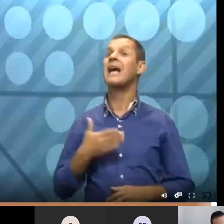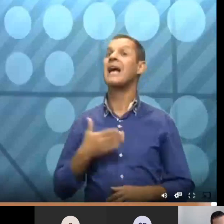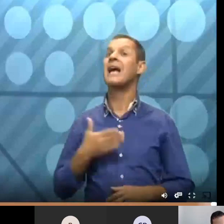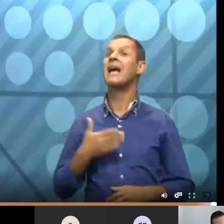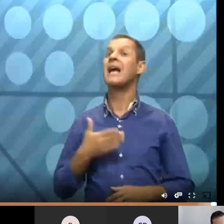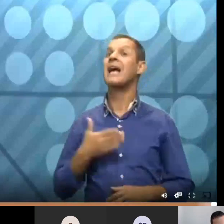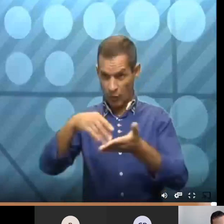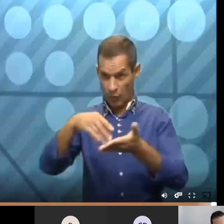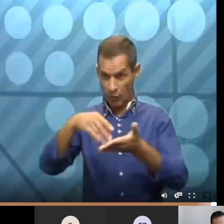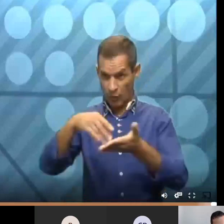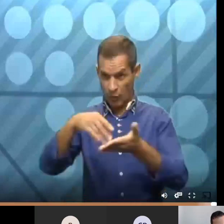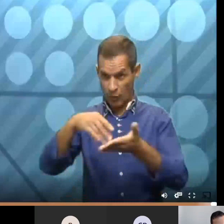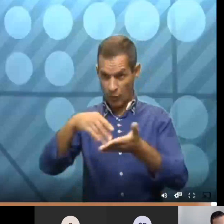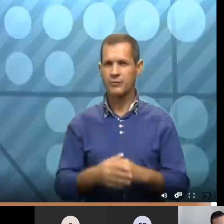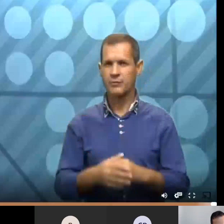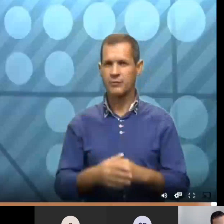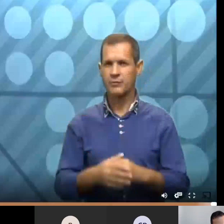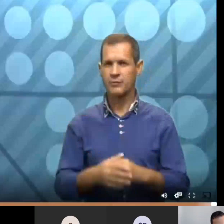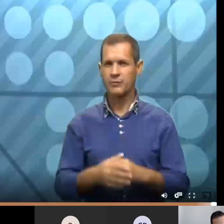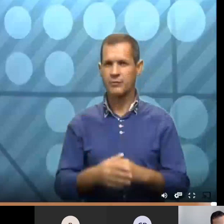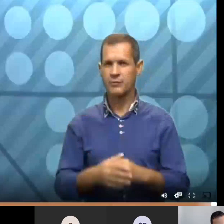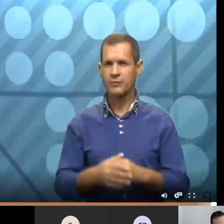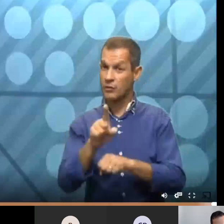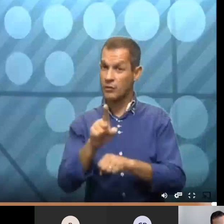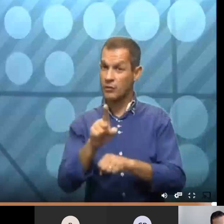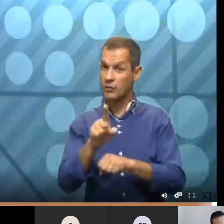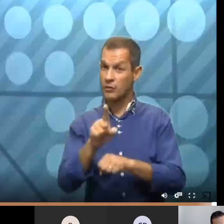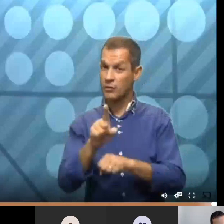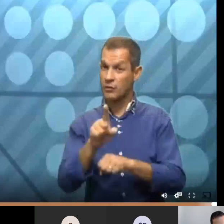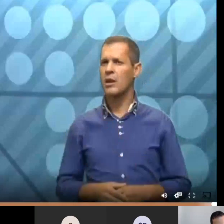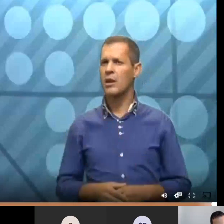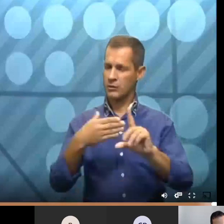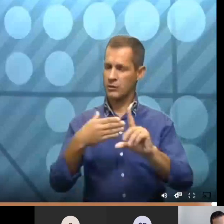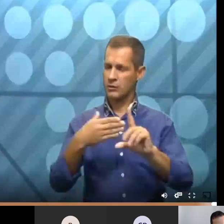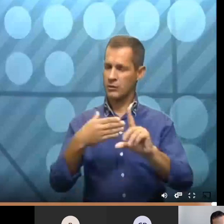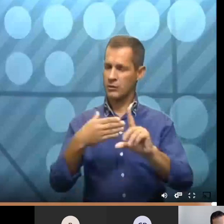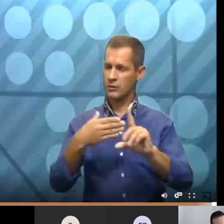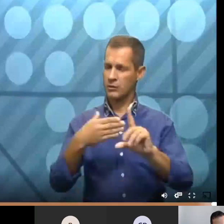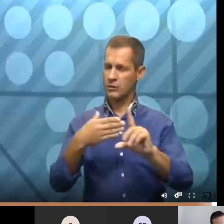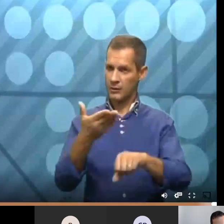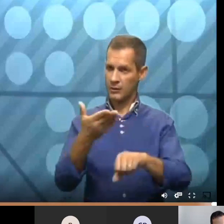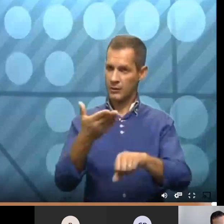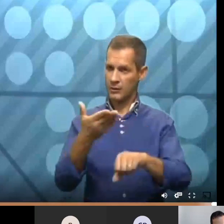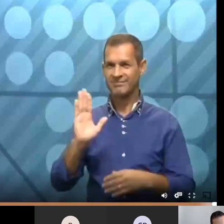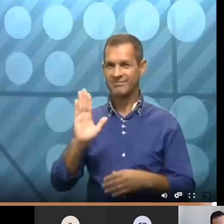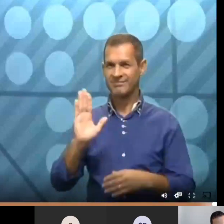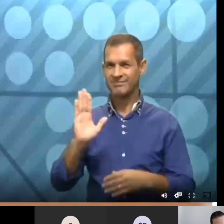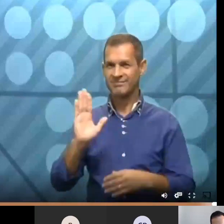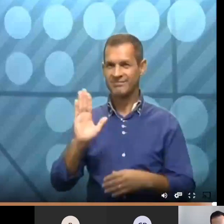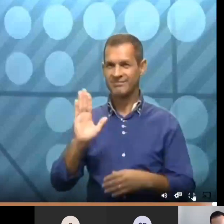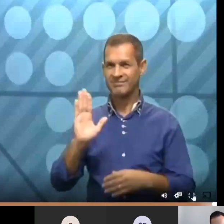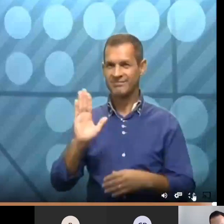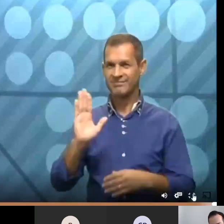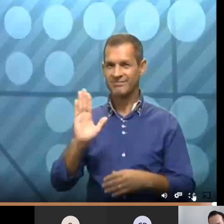de vocês hoje e espero vocês para a nossa próxima aula prática. Muito obrigado.